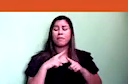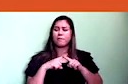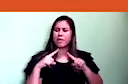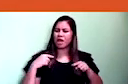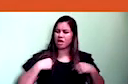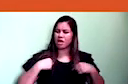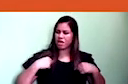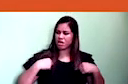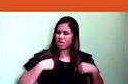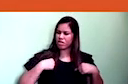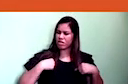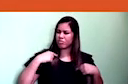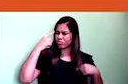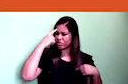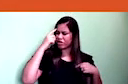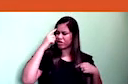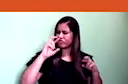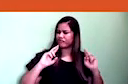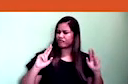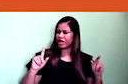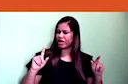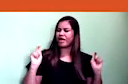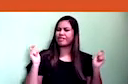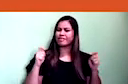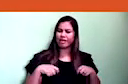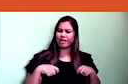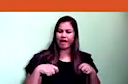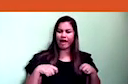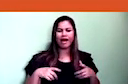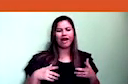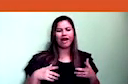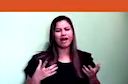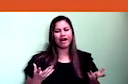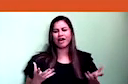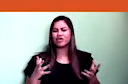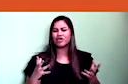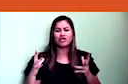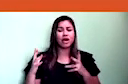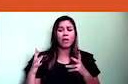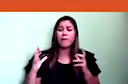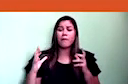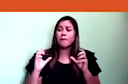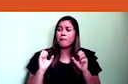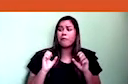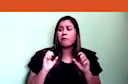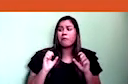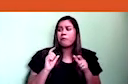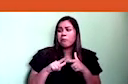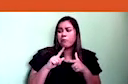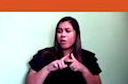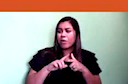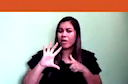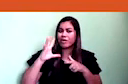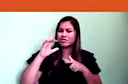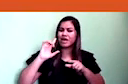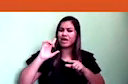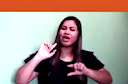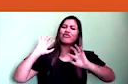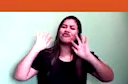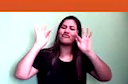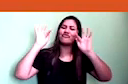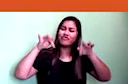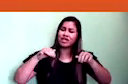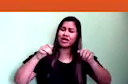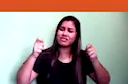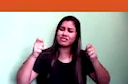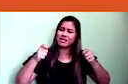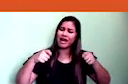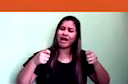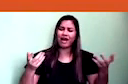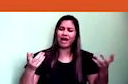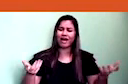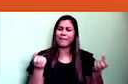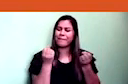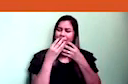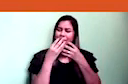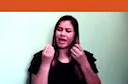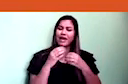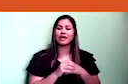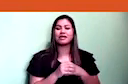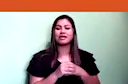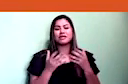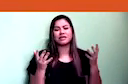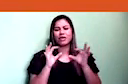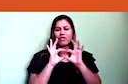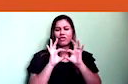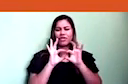forma diferente. Afinal, tudo pode dar certo, seja otimista. E eu deixo aqui para encerrar uma frase